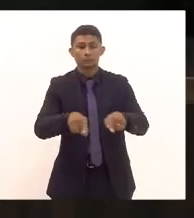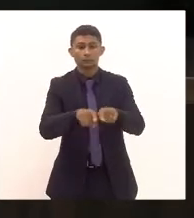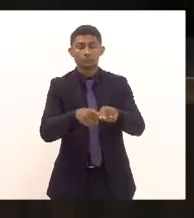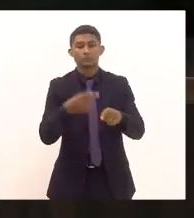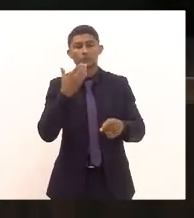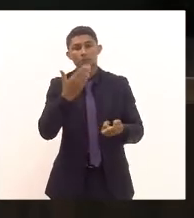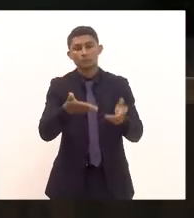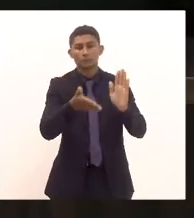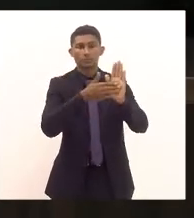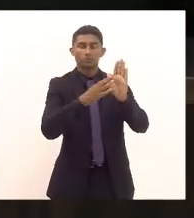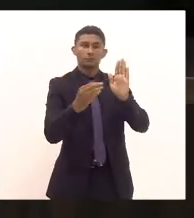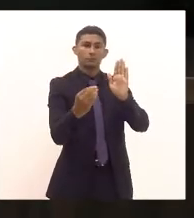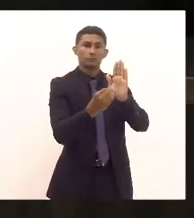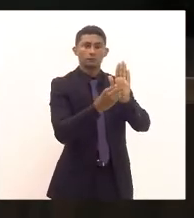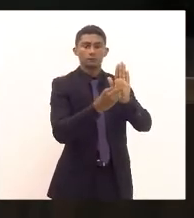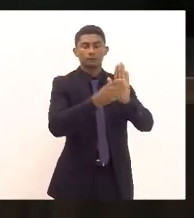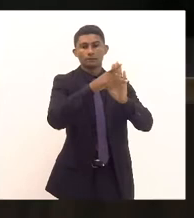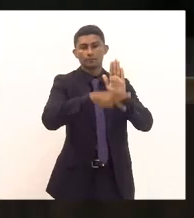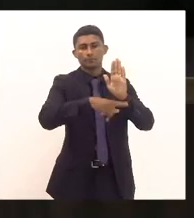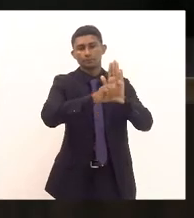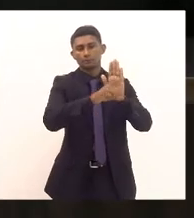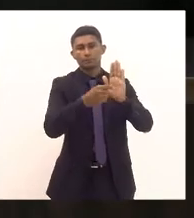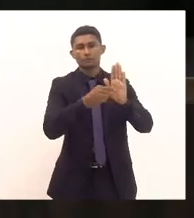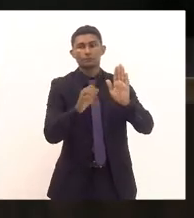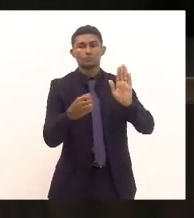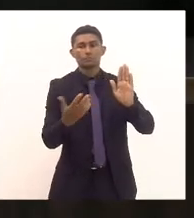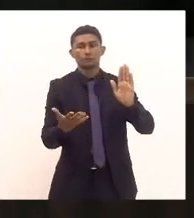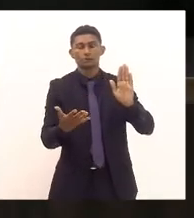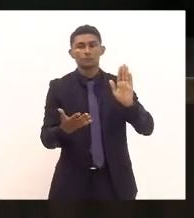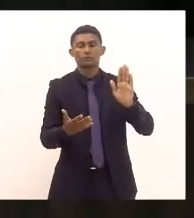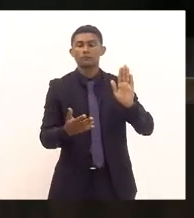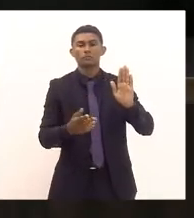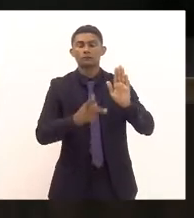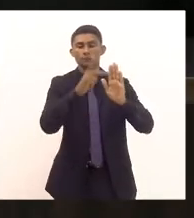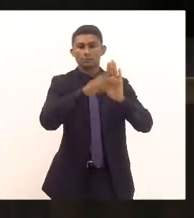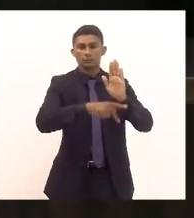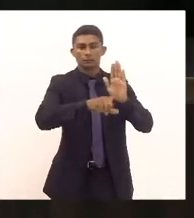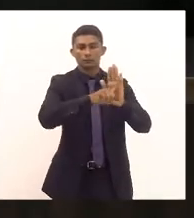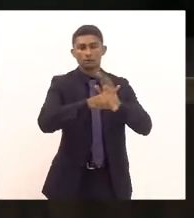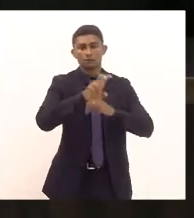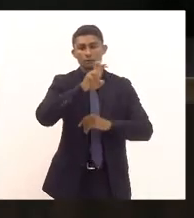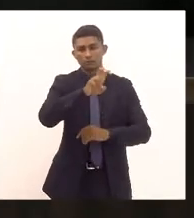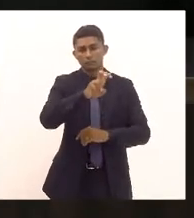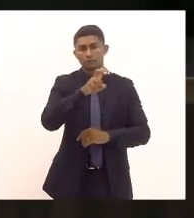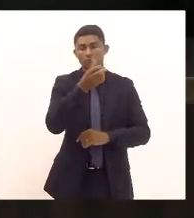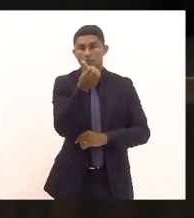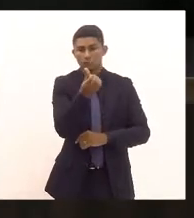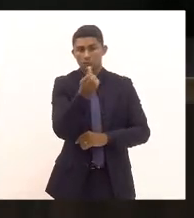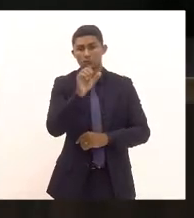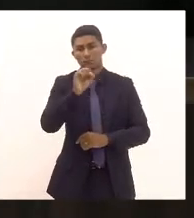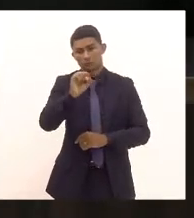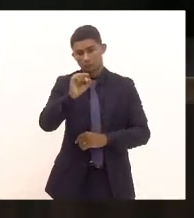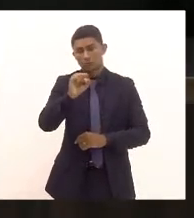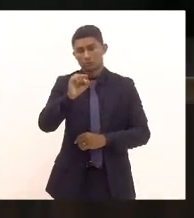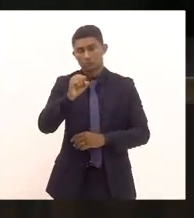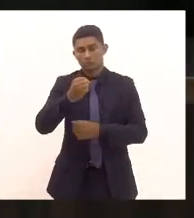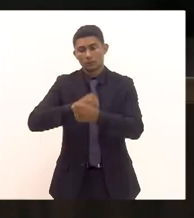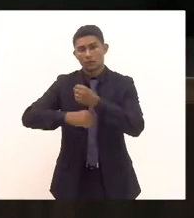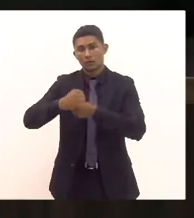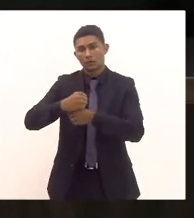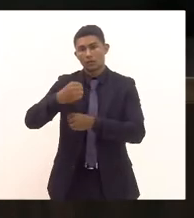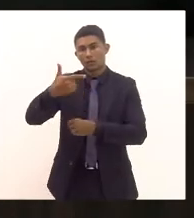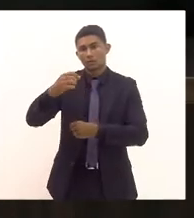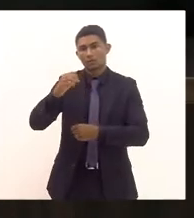na ordem do dia dos seguintes projetos projetos de leis 568 2022